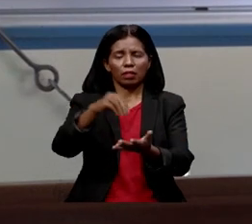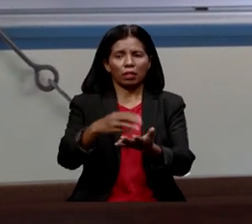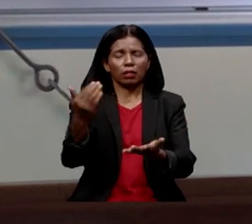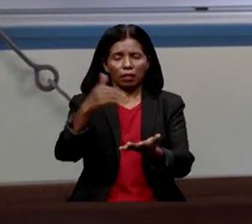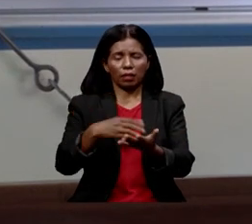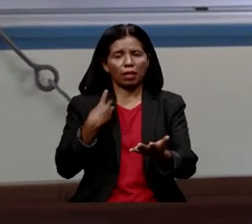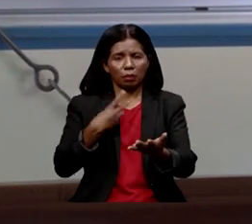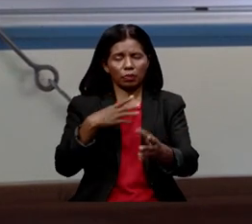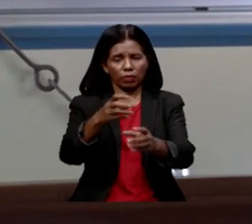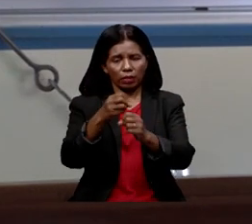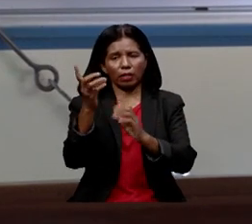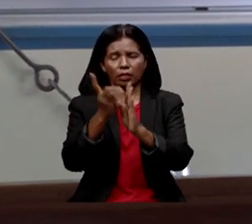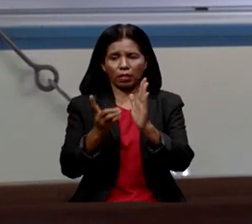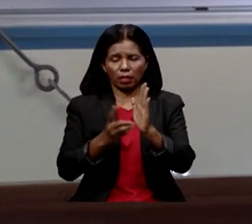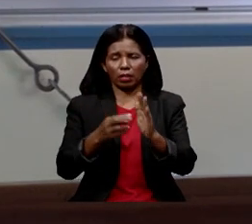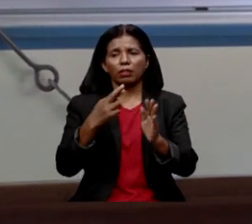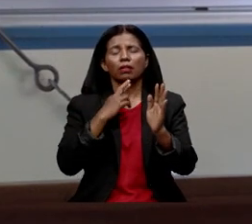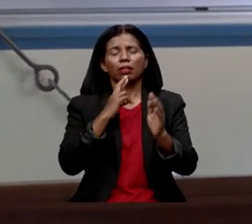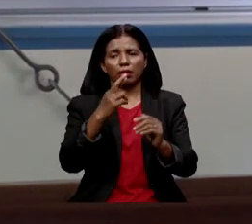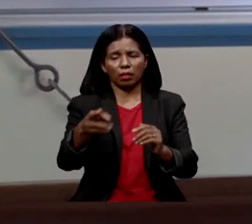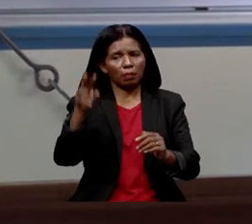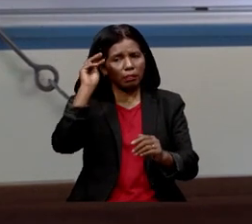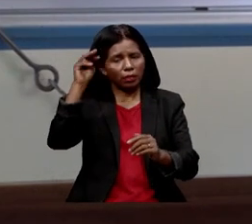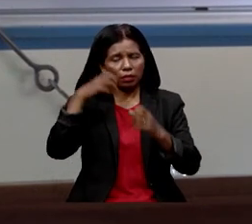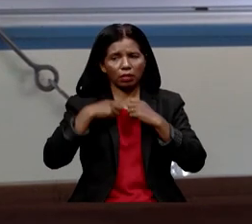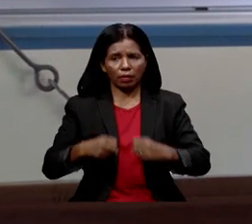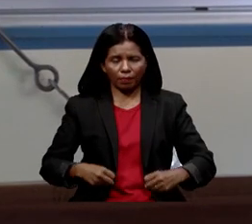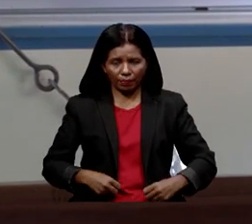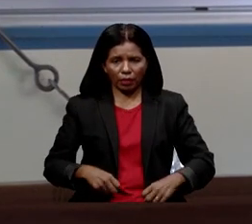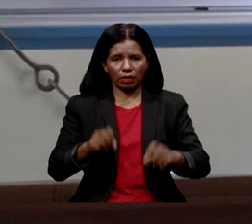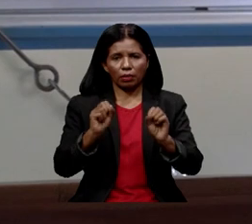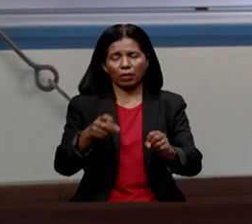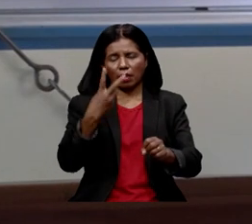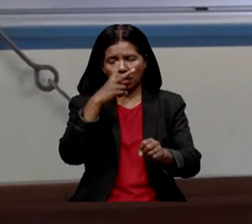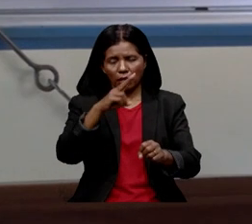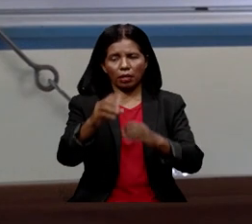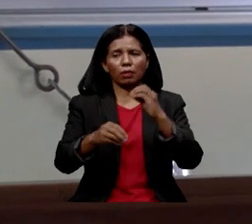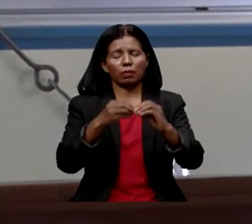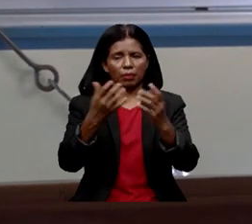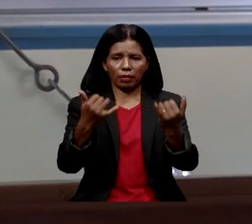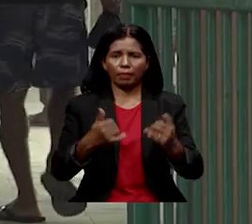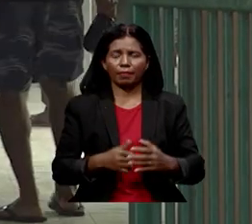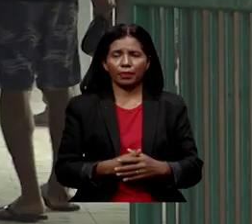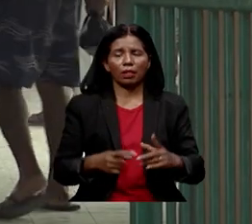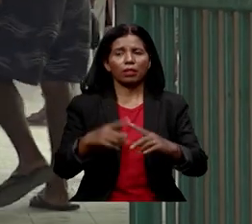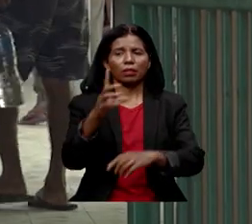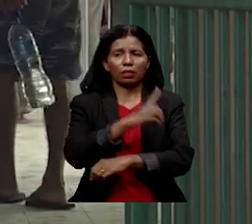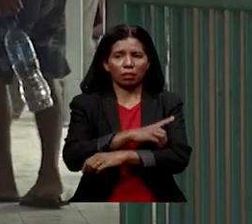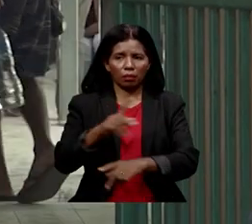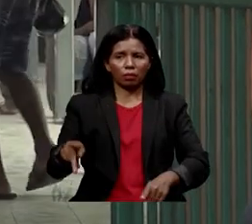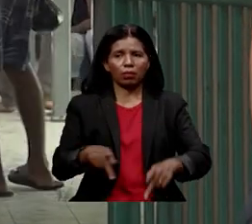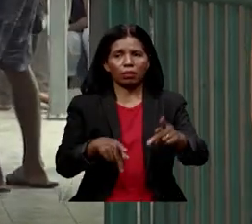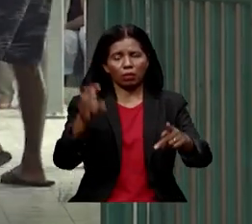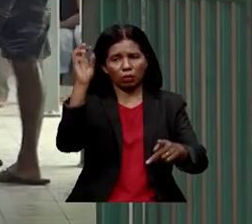nota para a tu recomenda ba ia ministério saúde hodi hare ba kistaun idane Tohin loron público